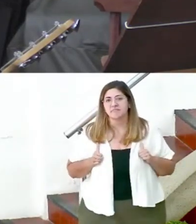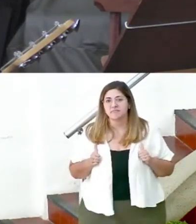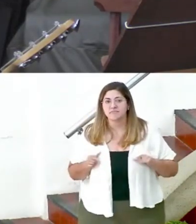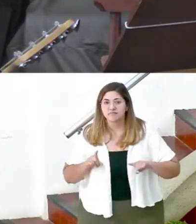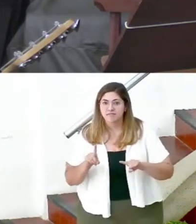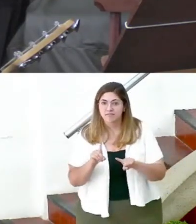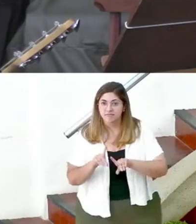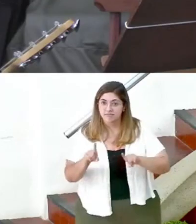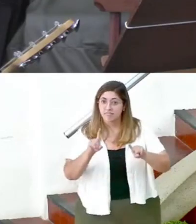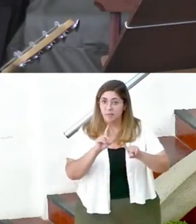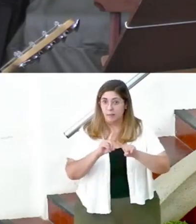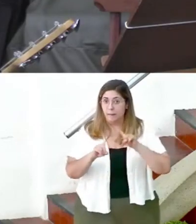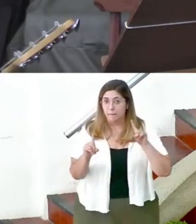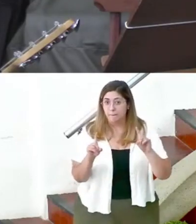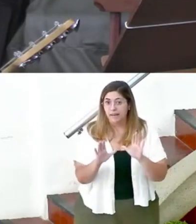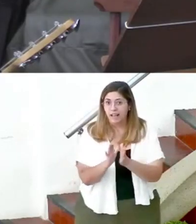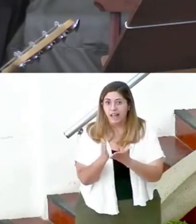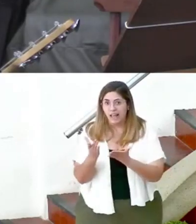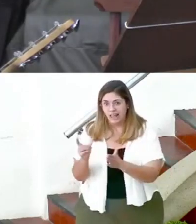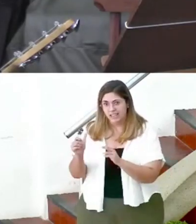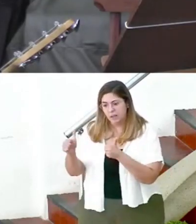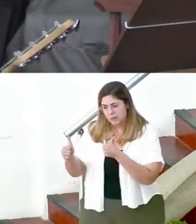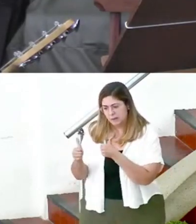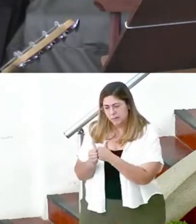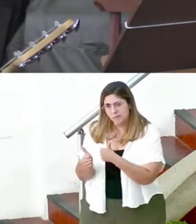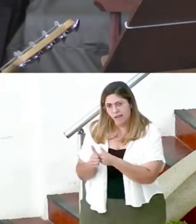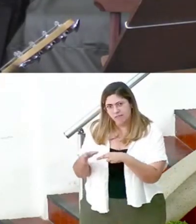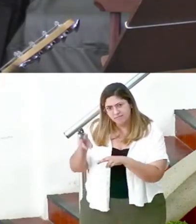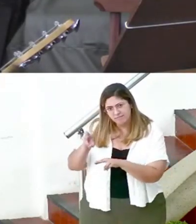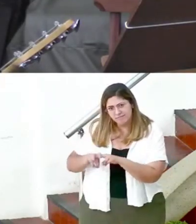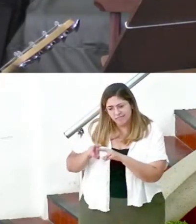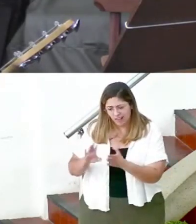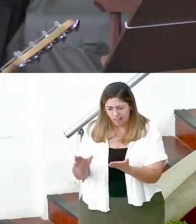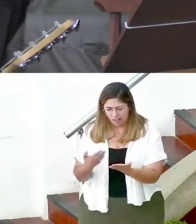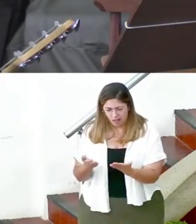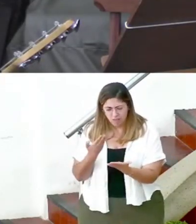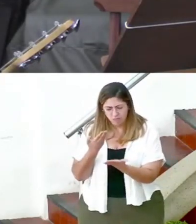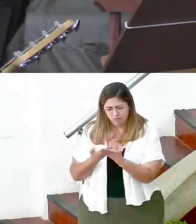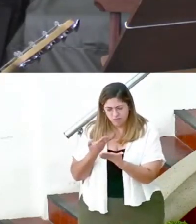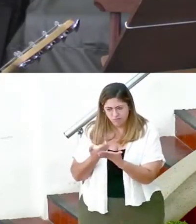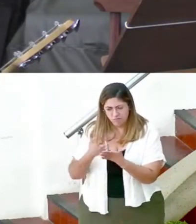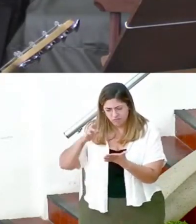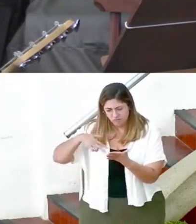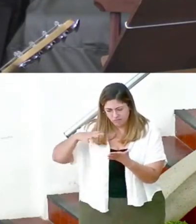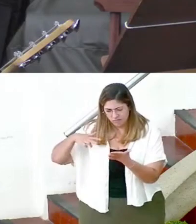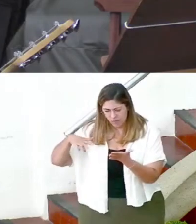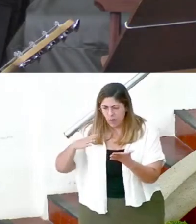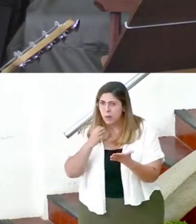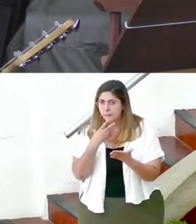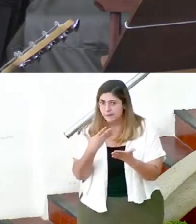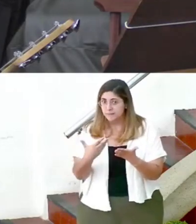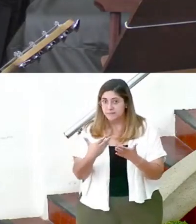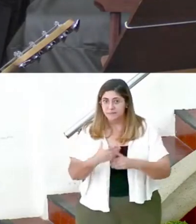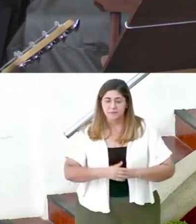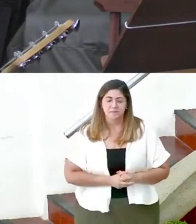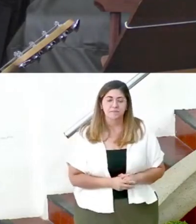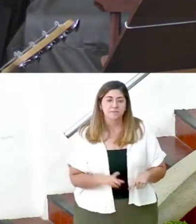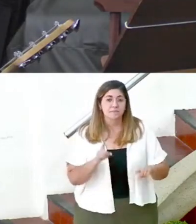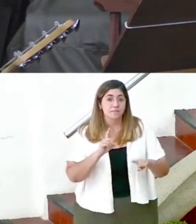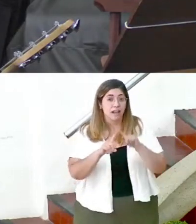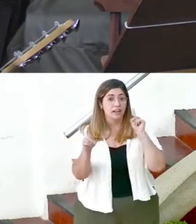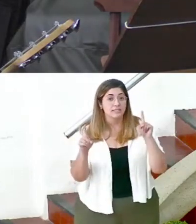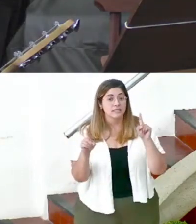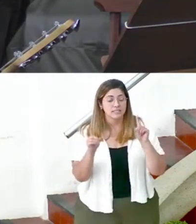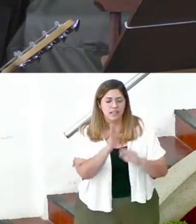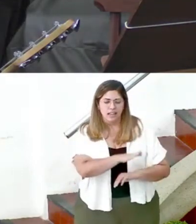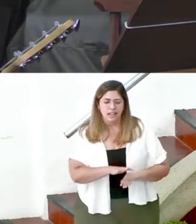da sua cama, tem que ficar naquele lugar que você se assenta e lê de maneira confortável. Mas para as crianças